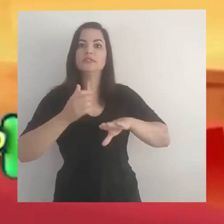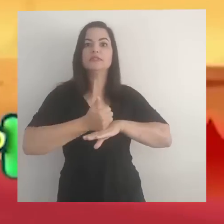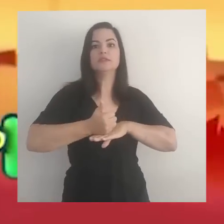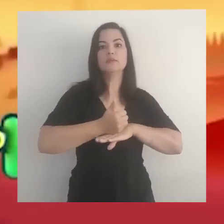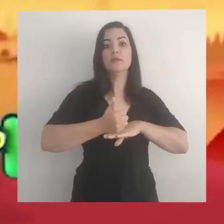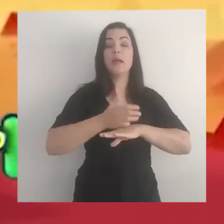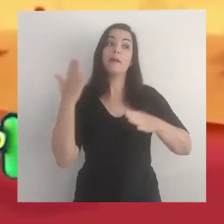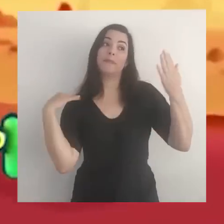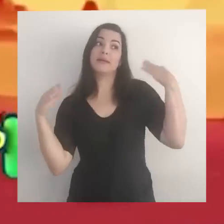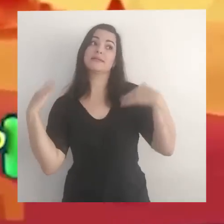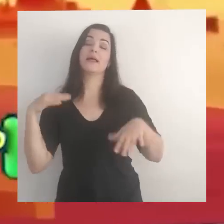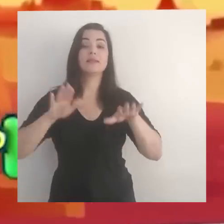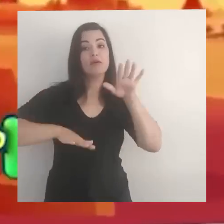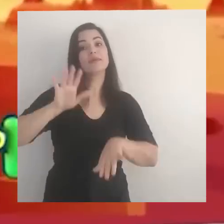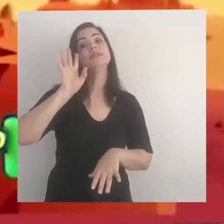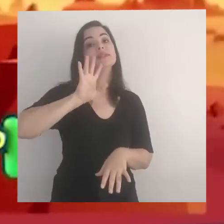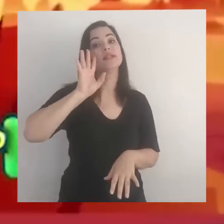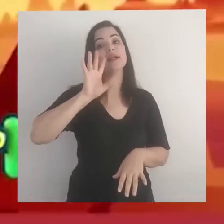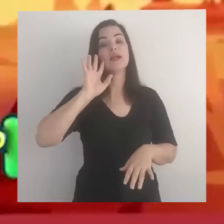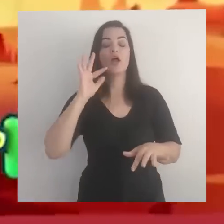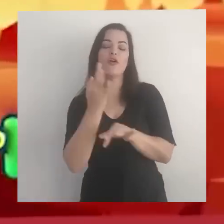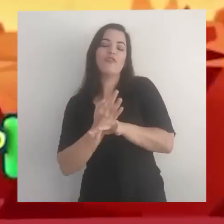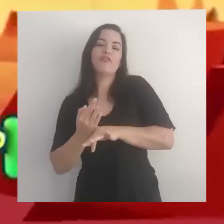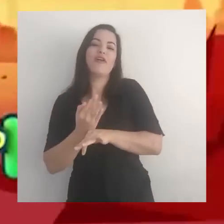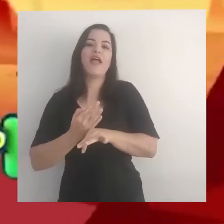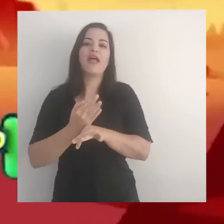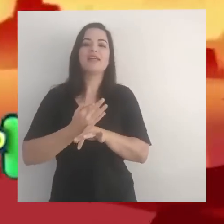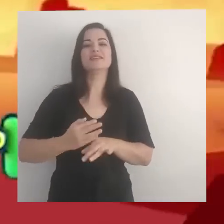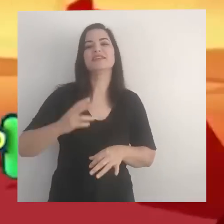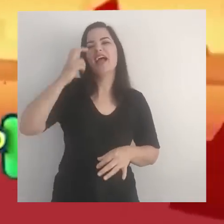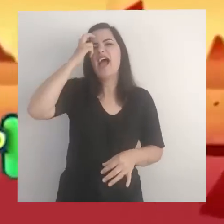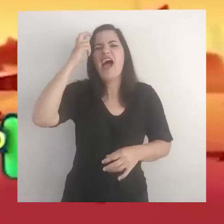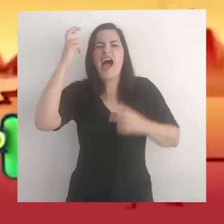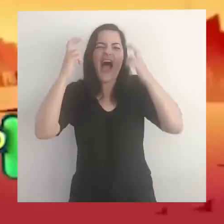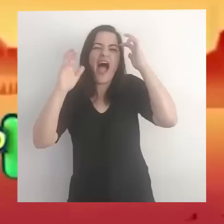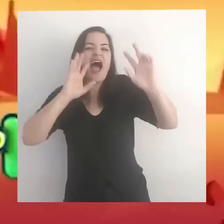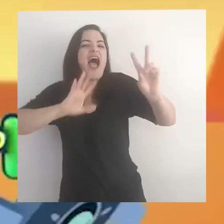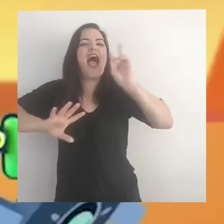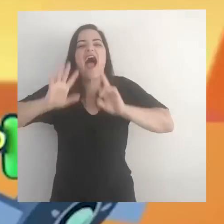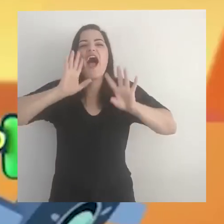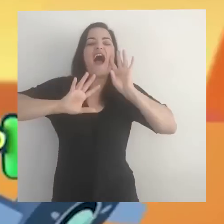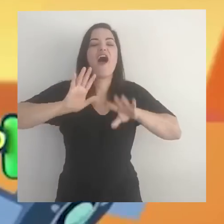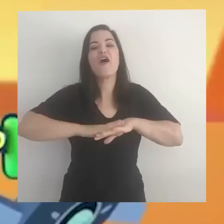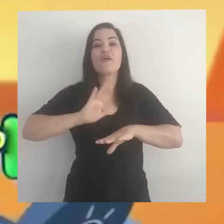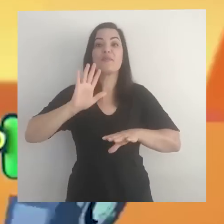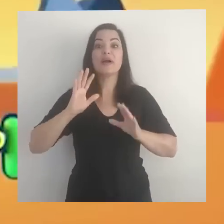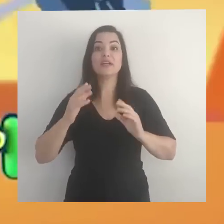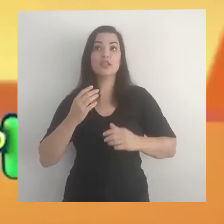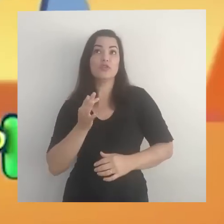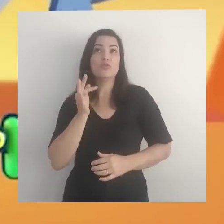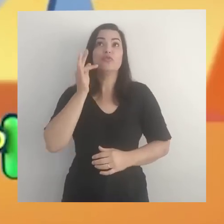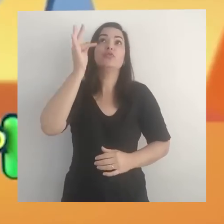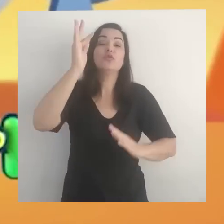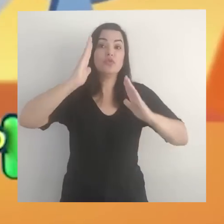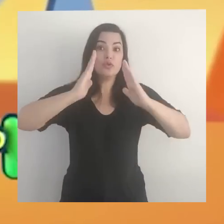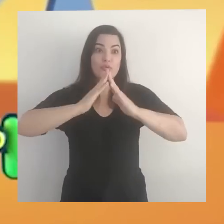legal. Férias em Marte, super genial. Viver um dia em Marte vai